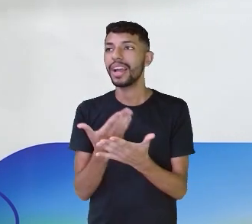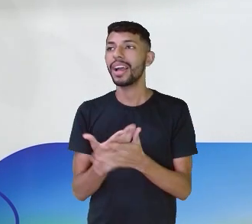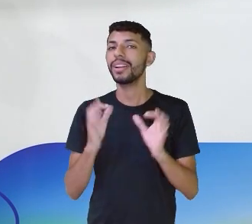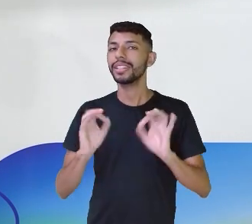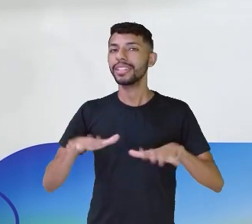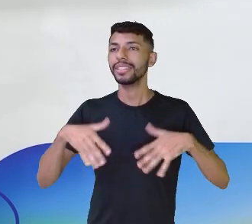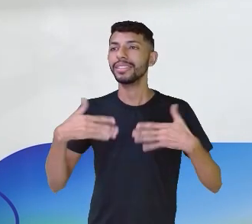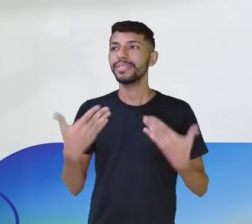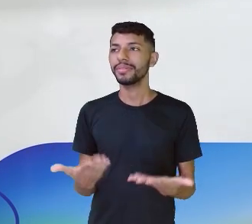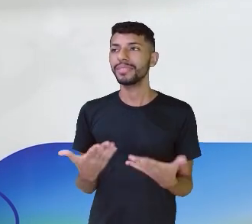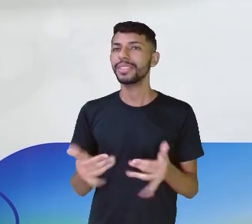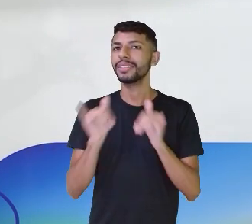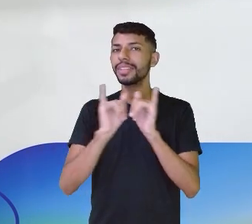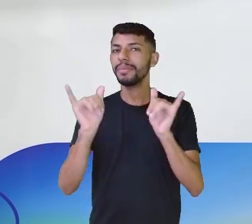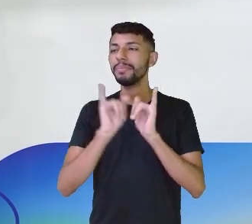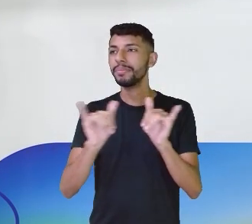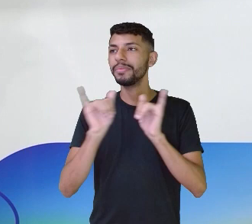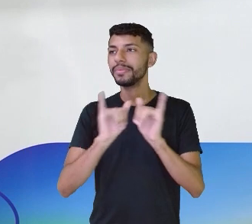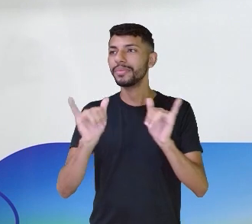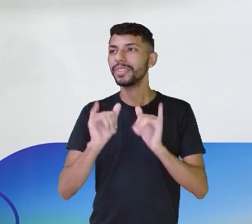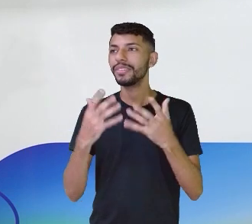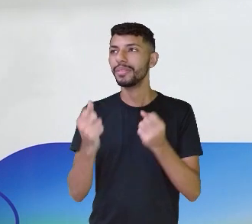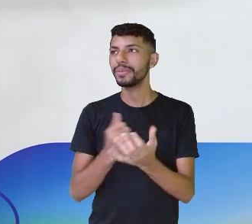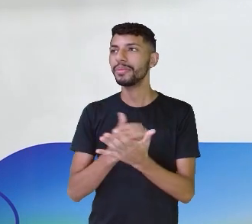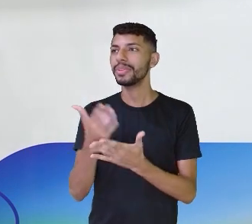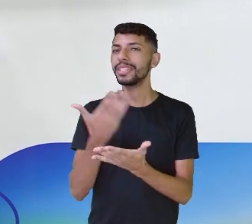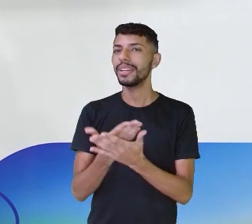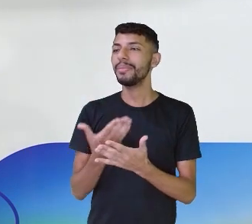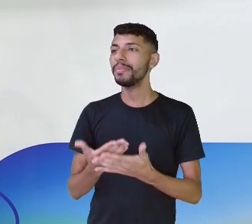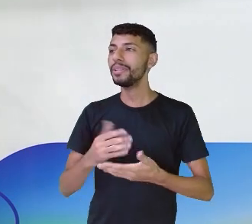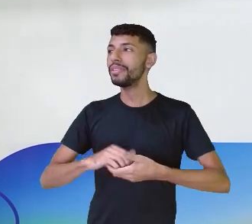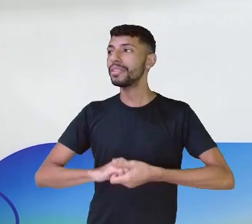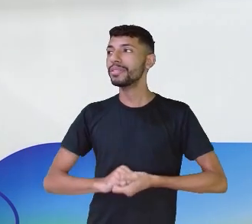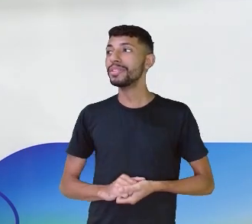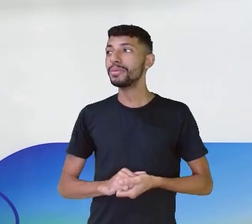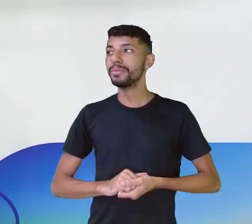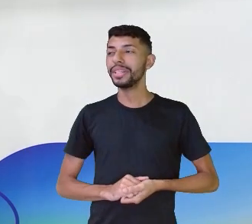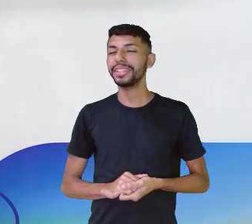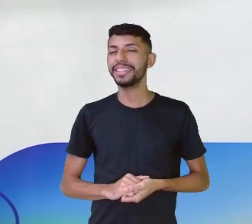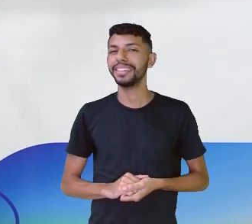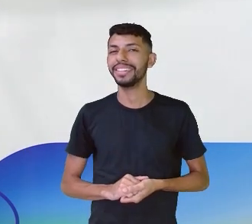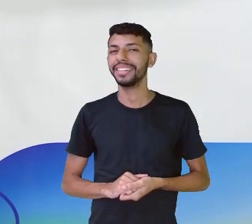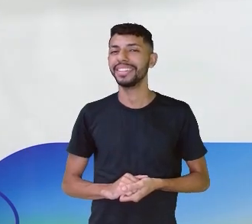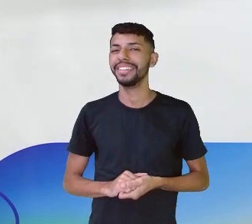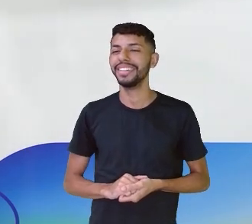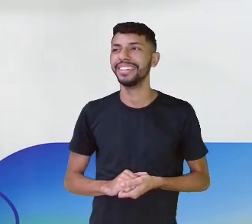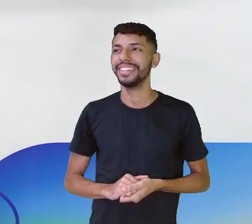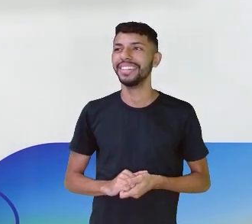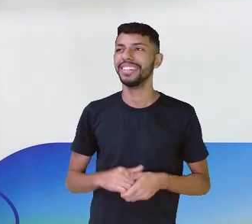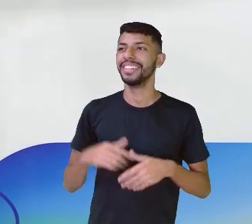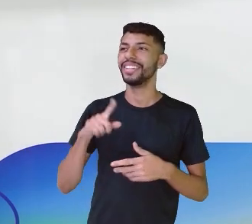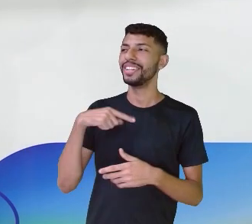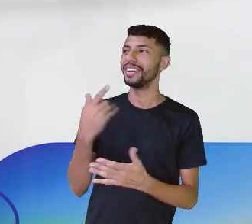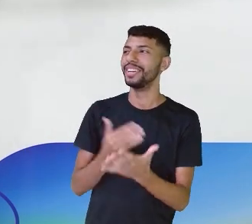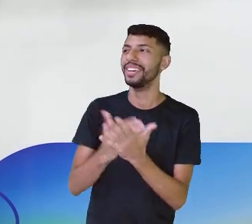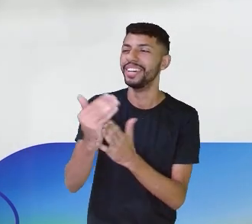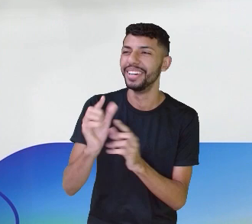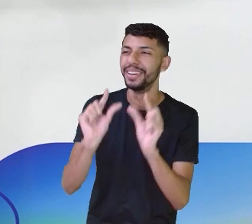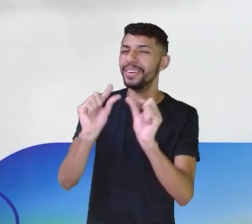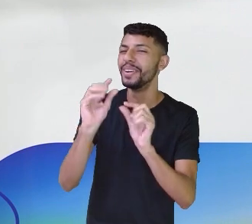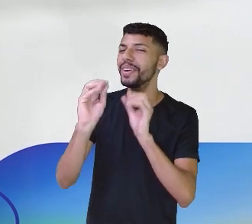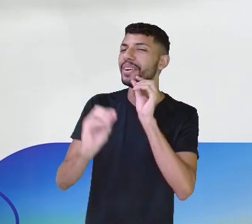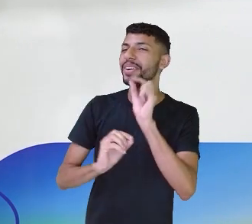Então, recados dados, vamos começar a nossa aula. A gente vai começar um pouco